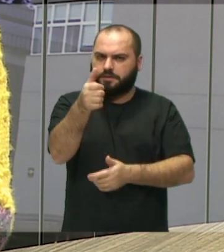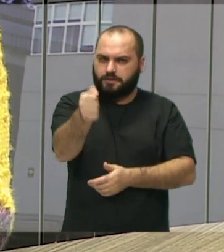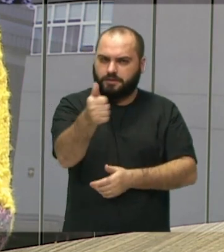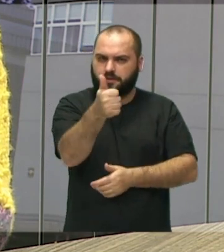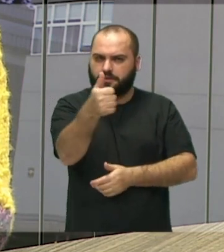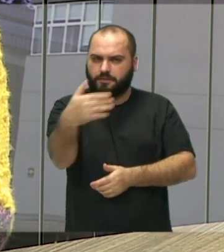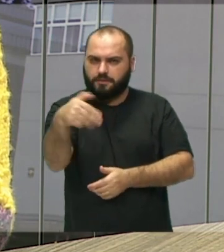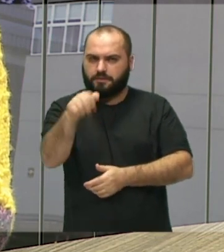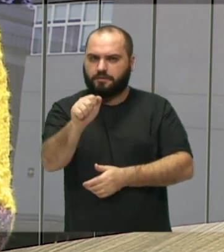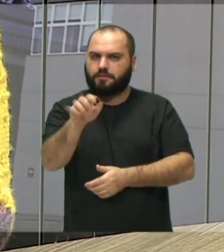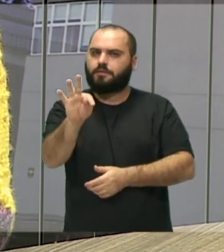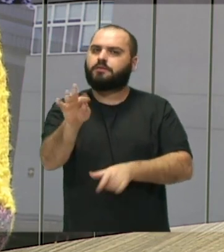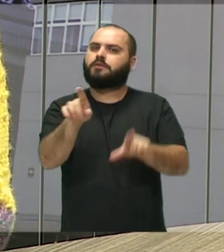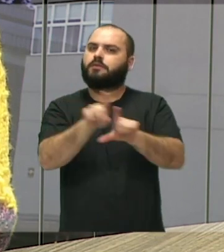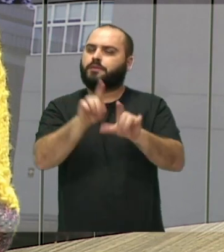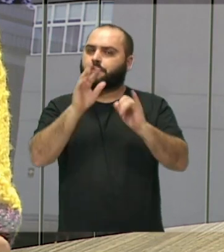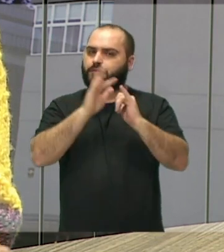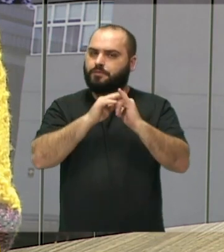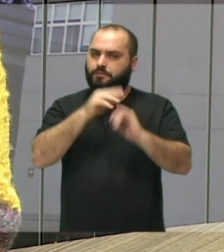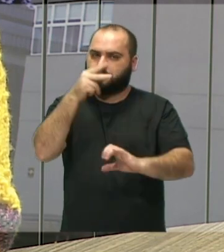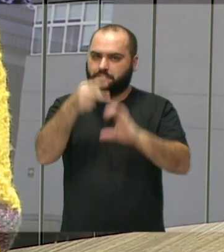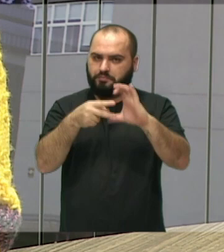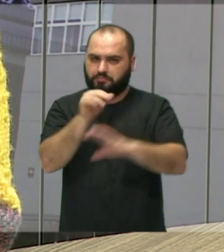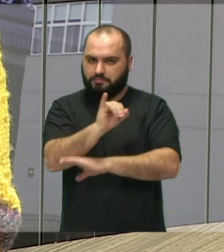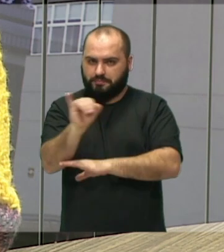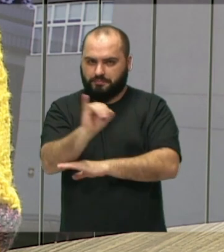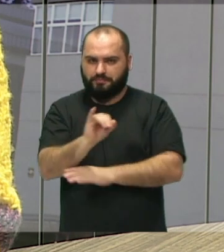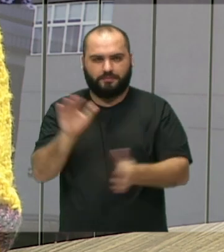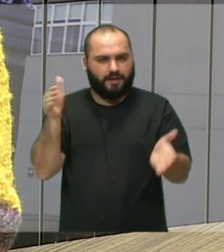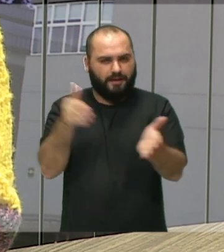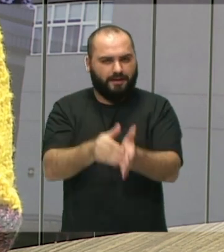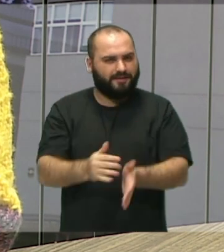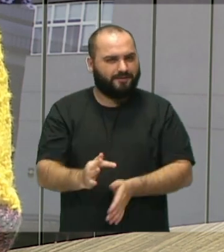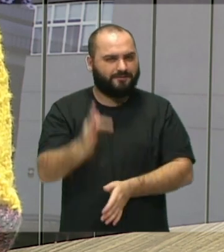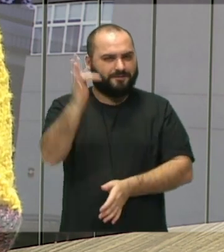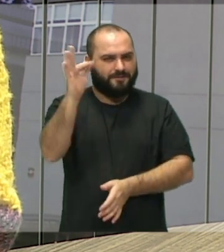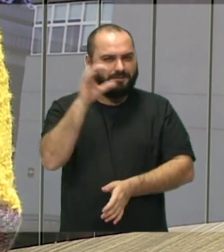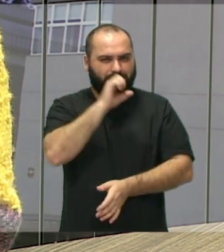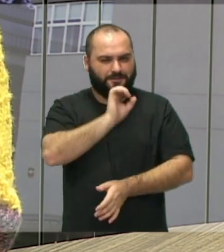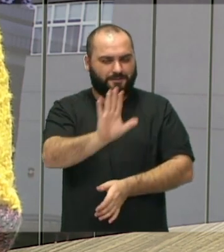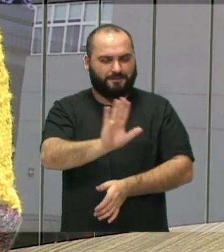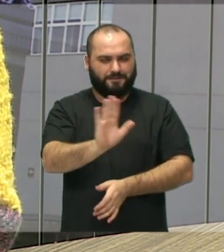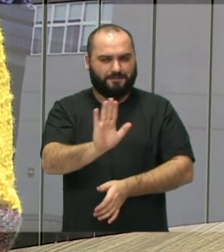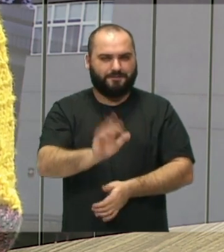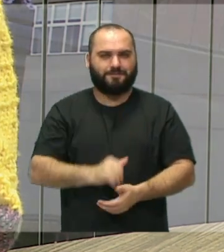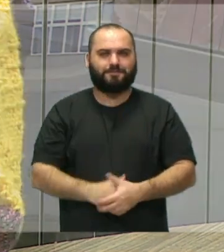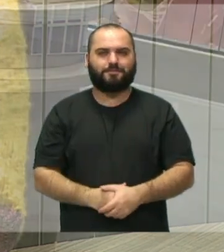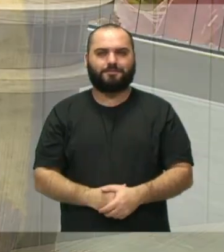e também pelo YouTube da Câmara de Vereadores de Itajaí. Até o próximo Câmara Aberta.